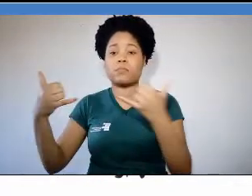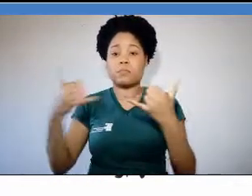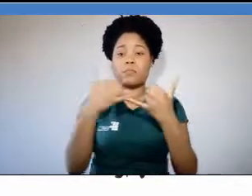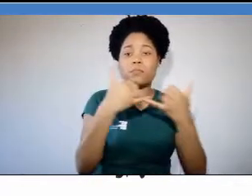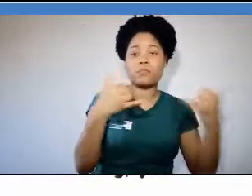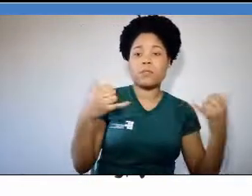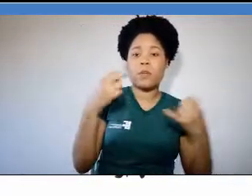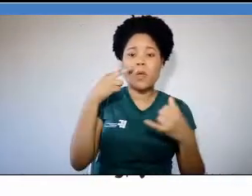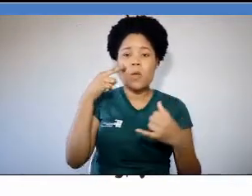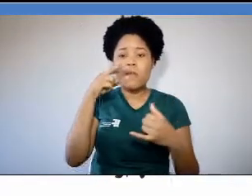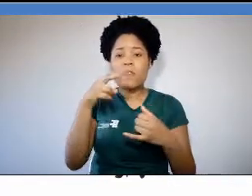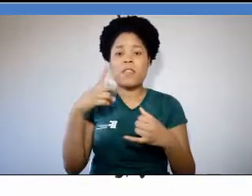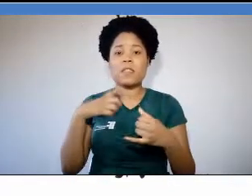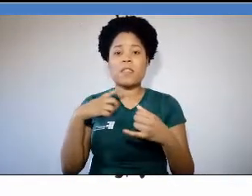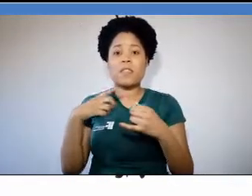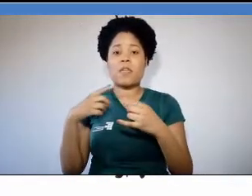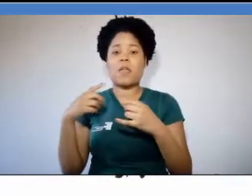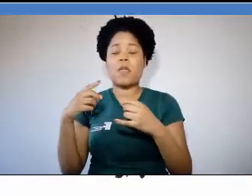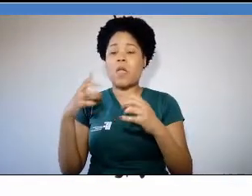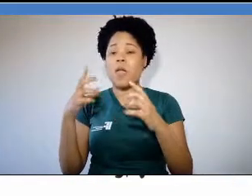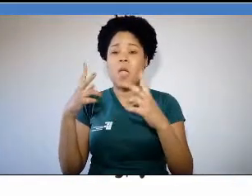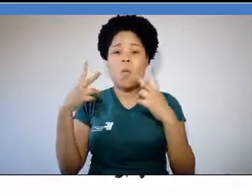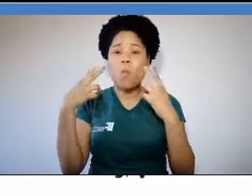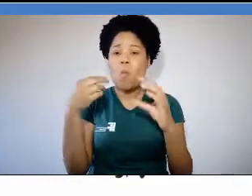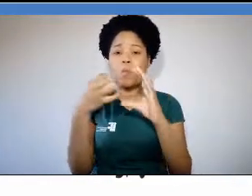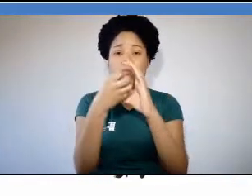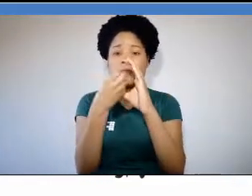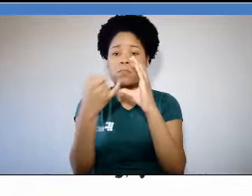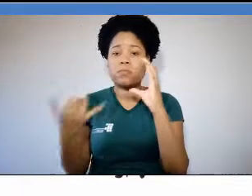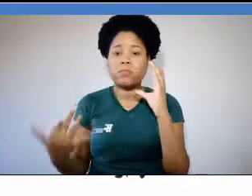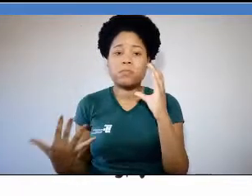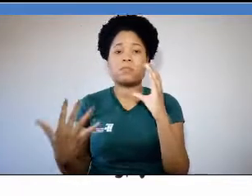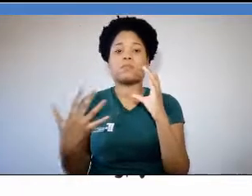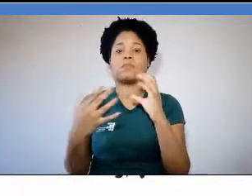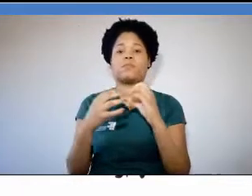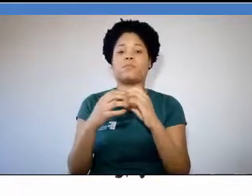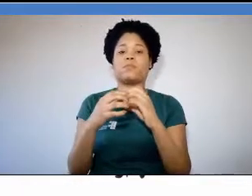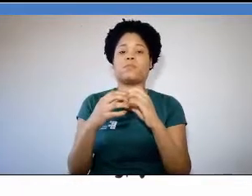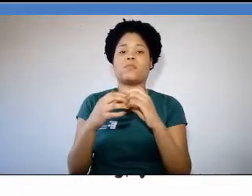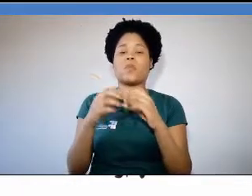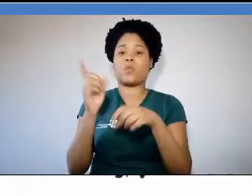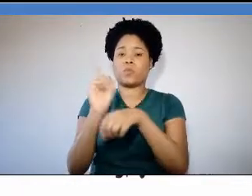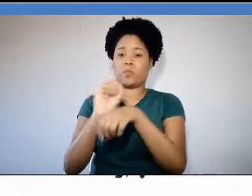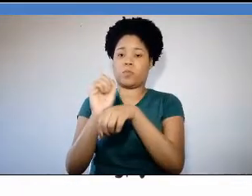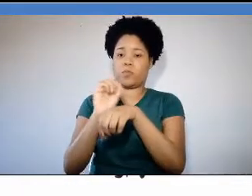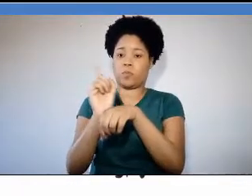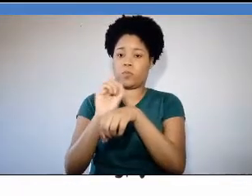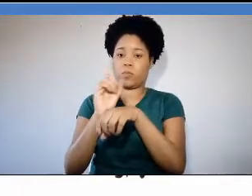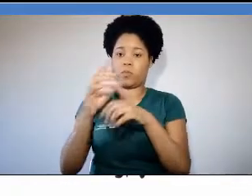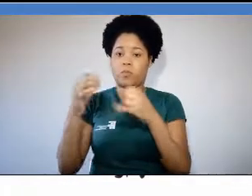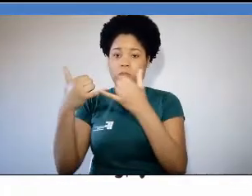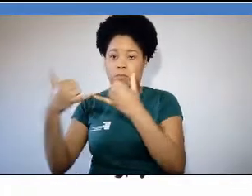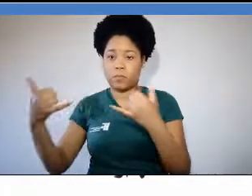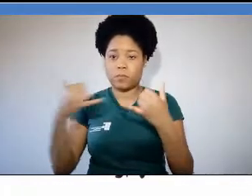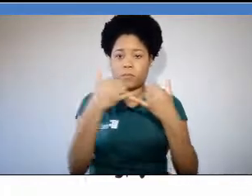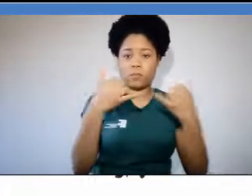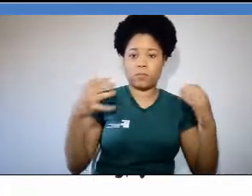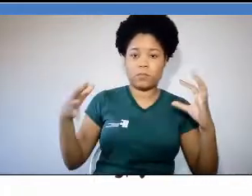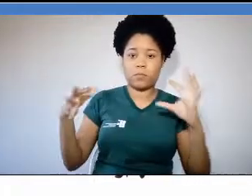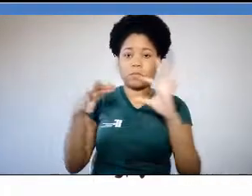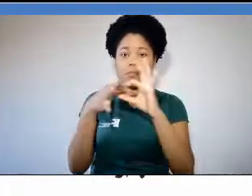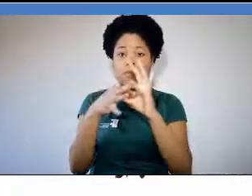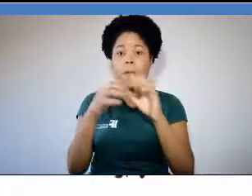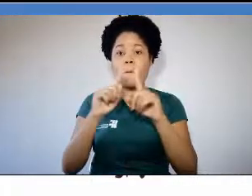duas redes. Olha, observem que ele tem a mesma função do roteador, fazer interconexão entre